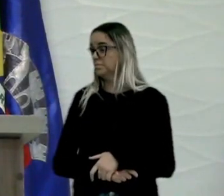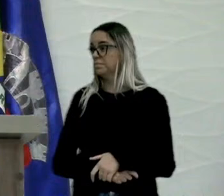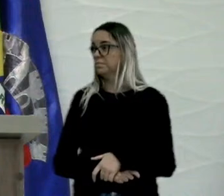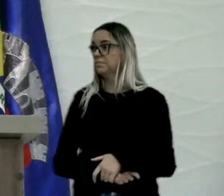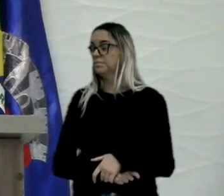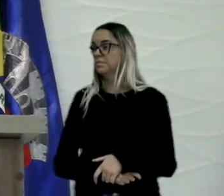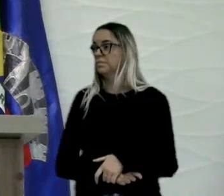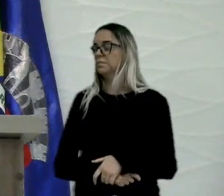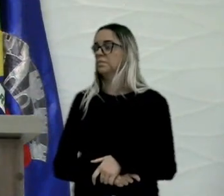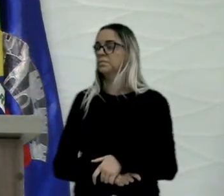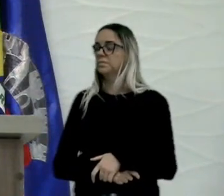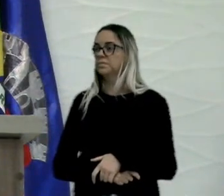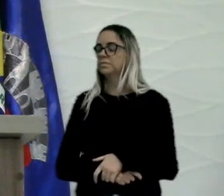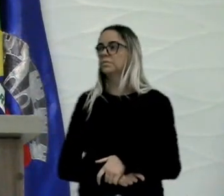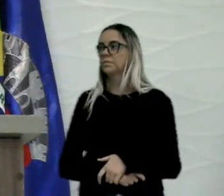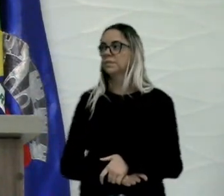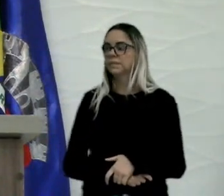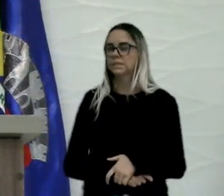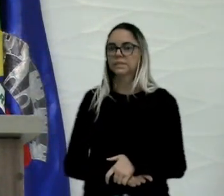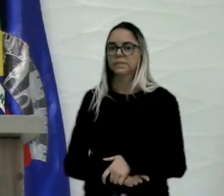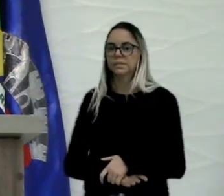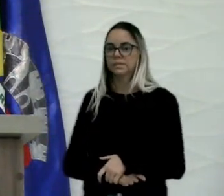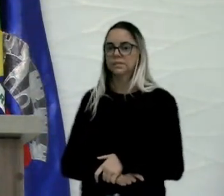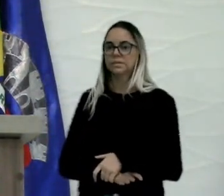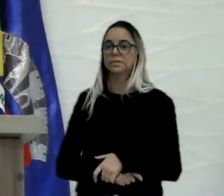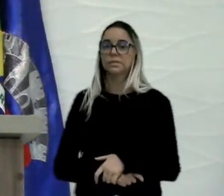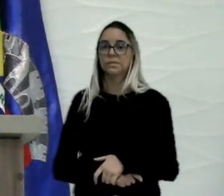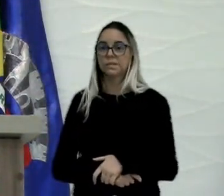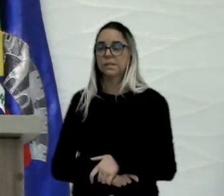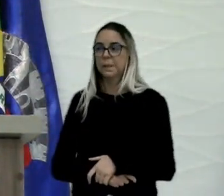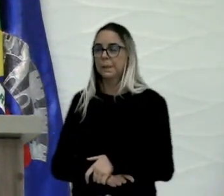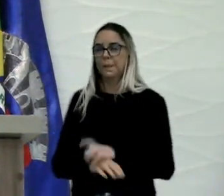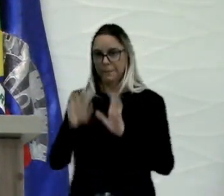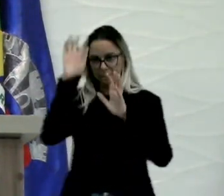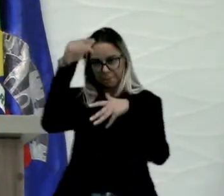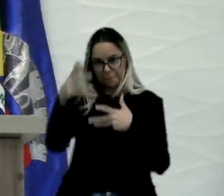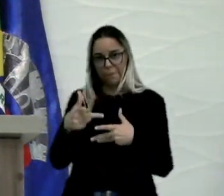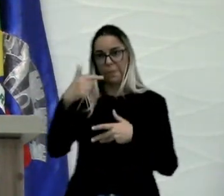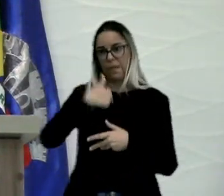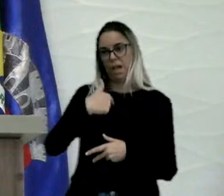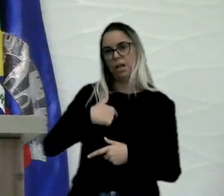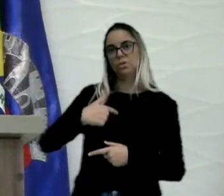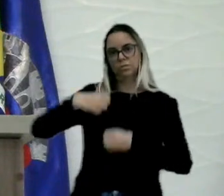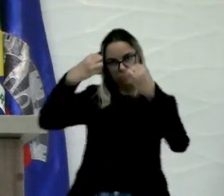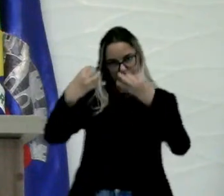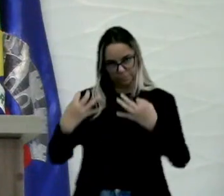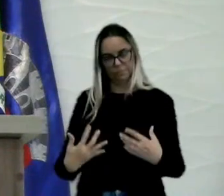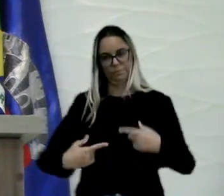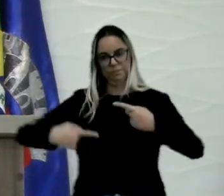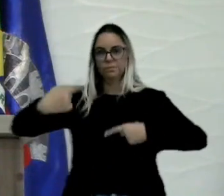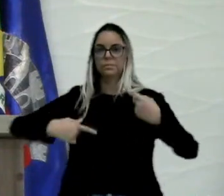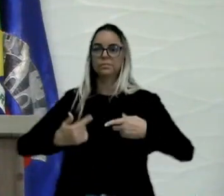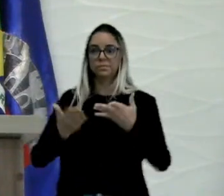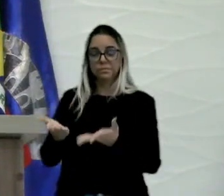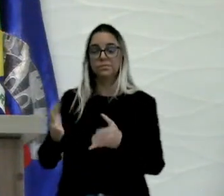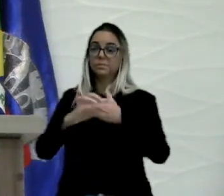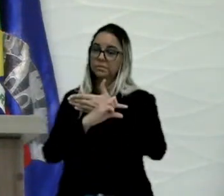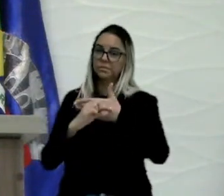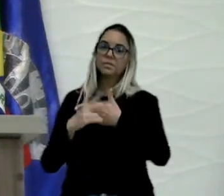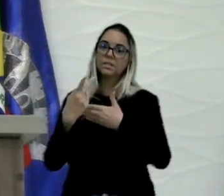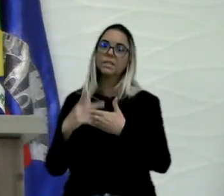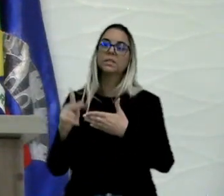no Ah entendi vossa excelência eu vou discutir esse esse requerimento de vossa excelência